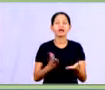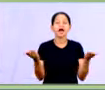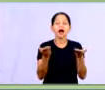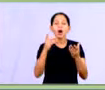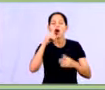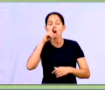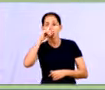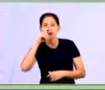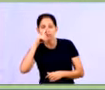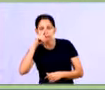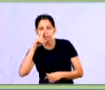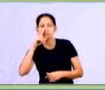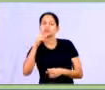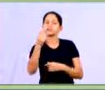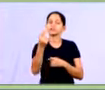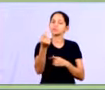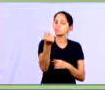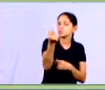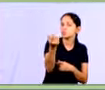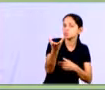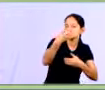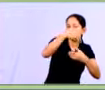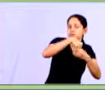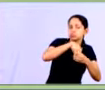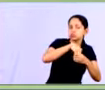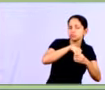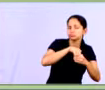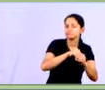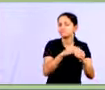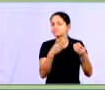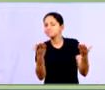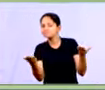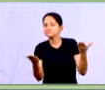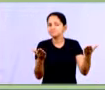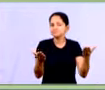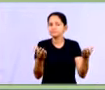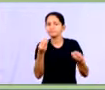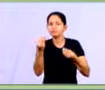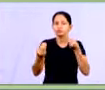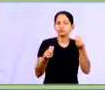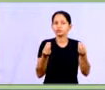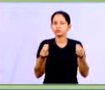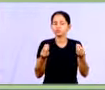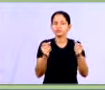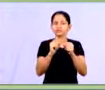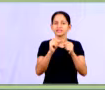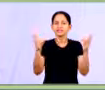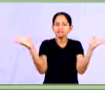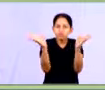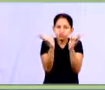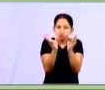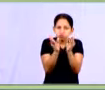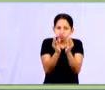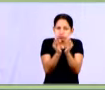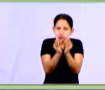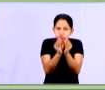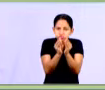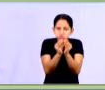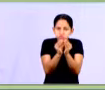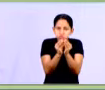Risco, retorno e incerteza. De forma bem breve, né, professora?